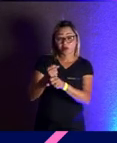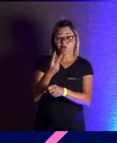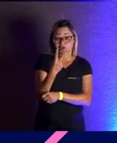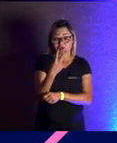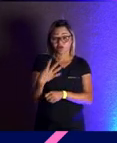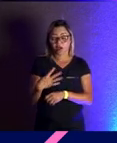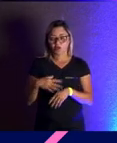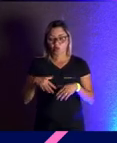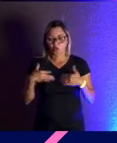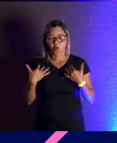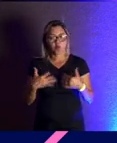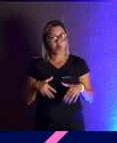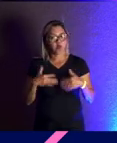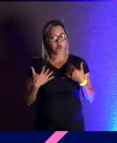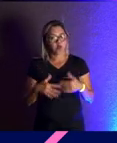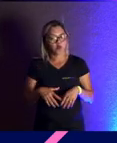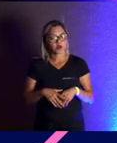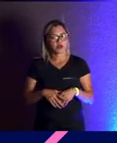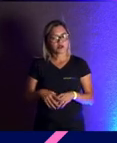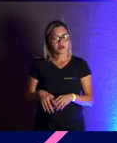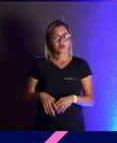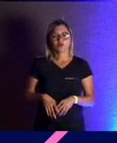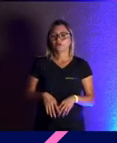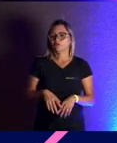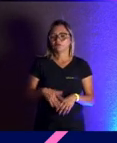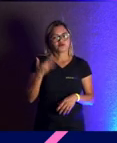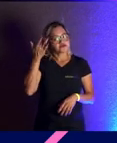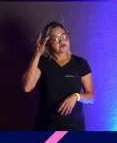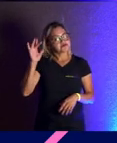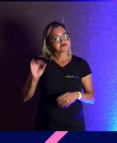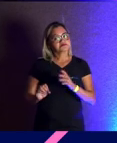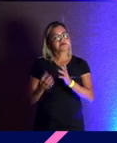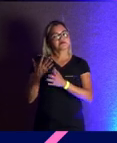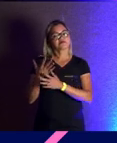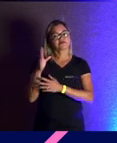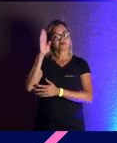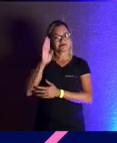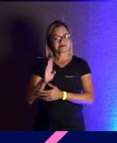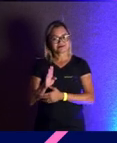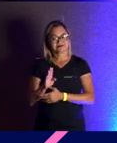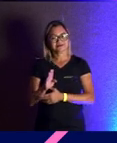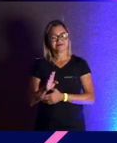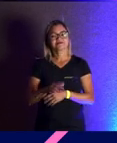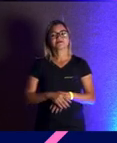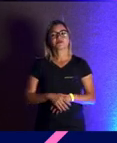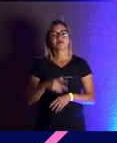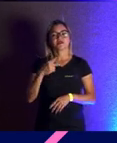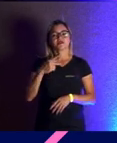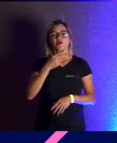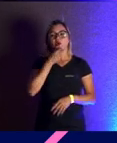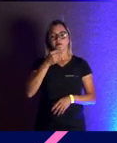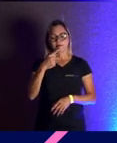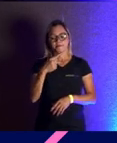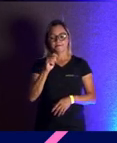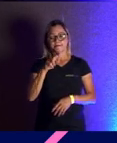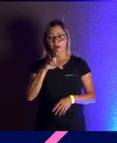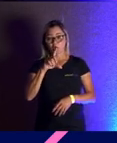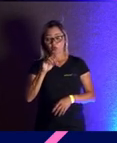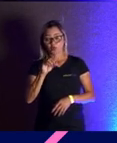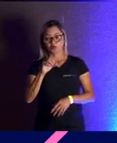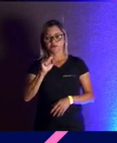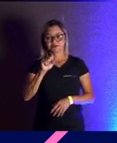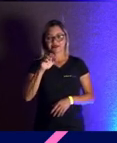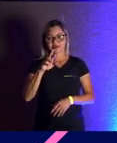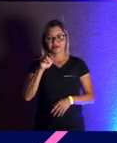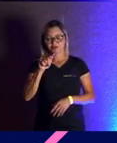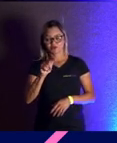uma nova dimensão de algo que pensava que não tinha acontecido no Brasil. E o Paulo Sérgio Primeiro, que é um dos autores do relatório